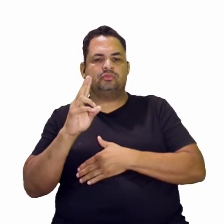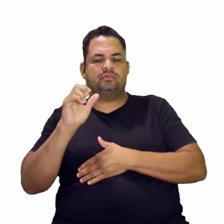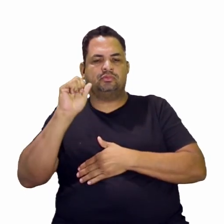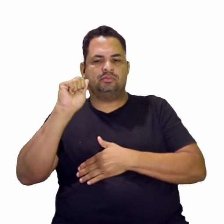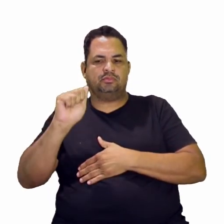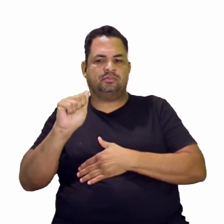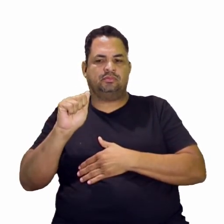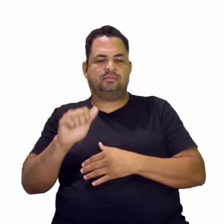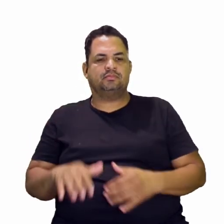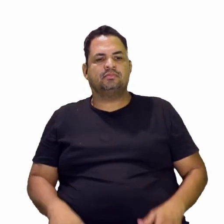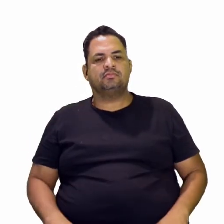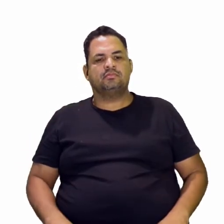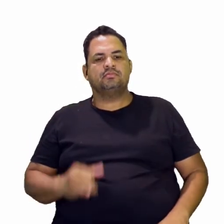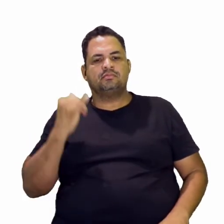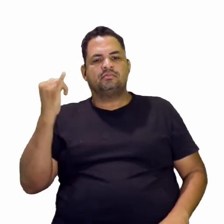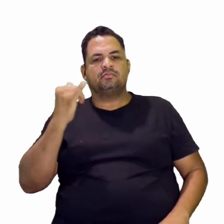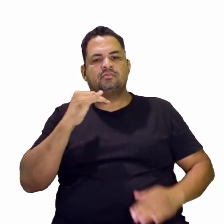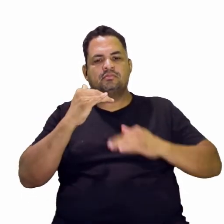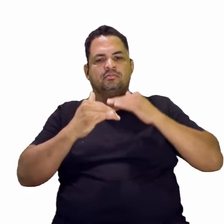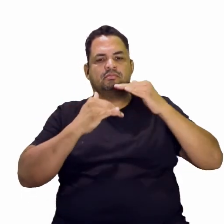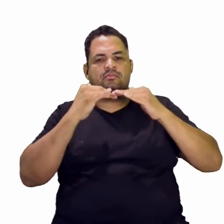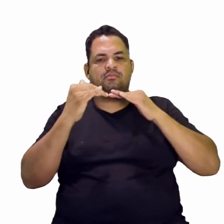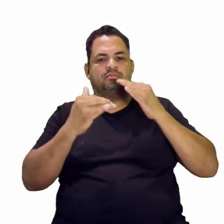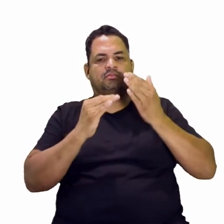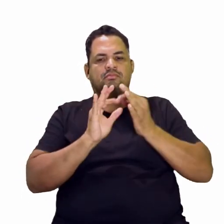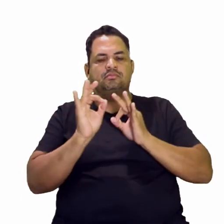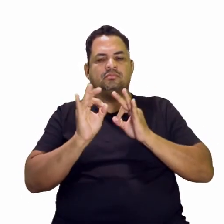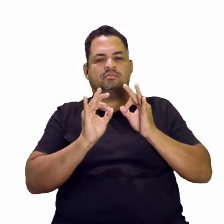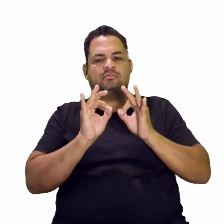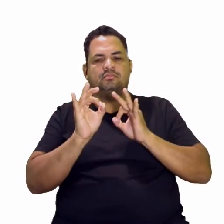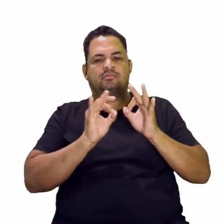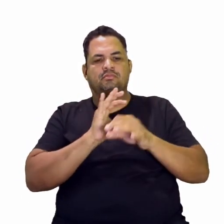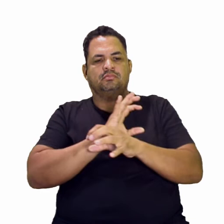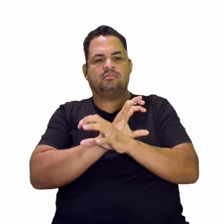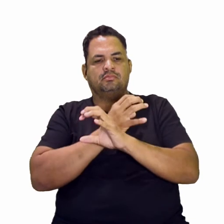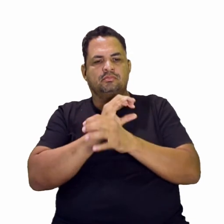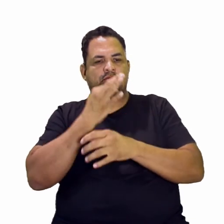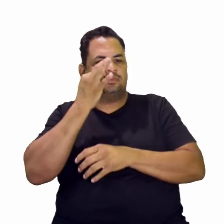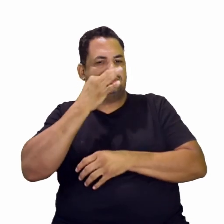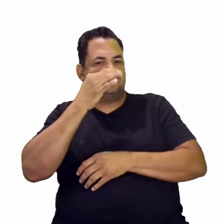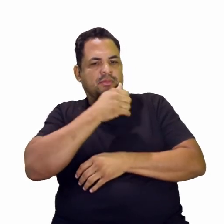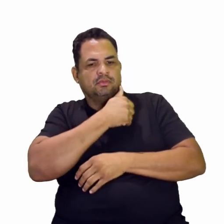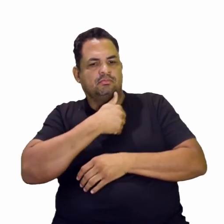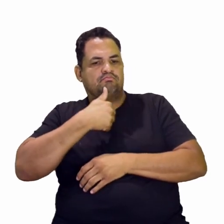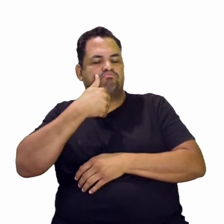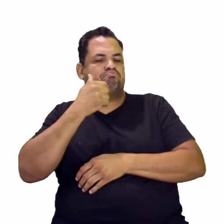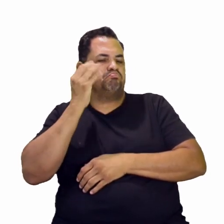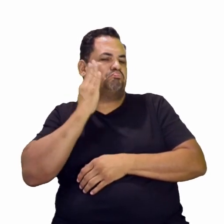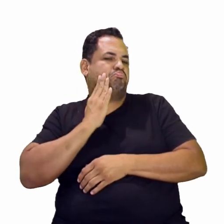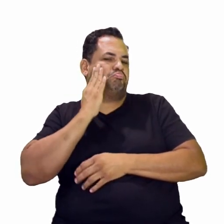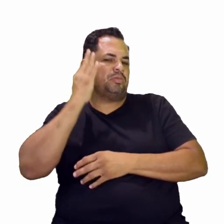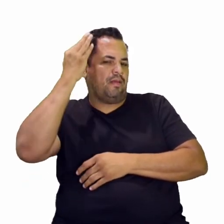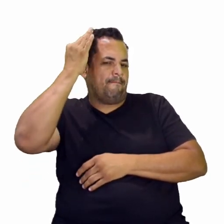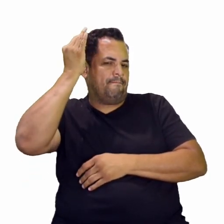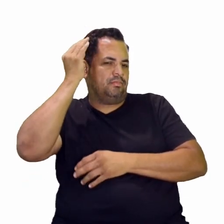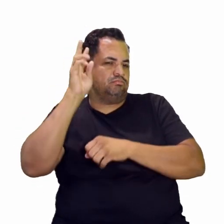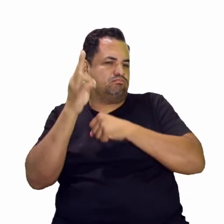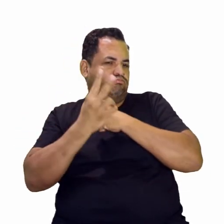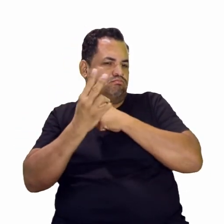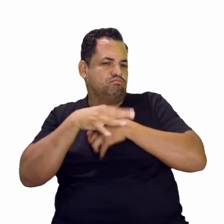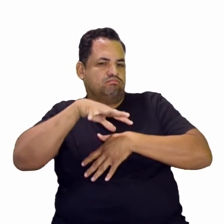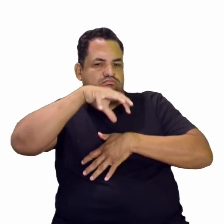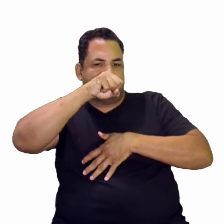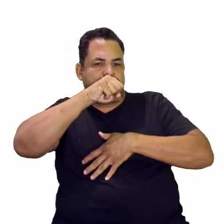ativa da vitamina A. É importante no crescimento, pois forma os ossos e dentes, melhora a pele, o cabelo, protege os aparelhos